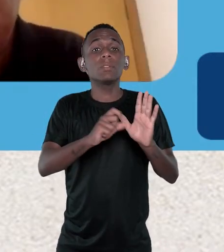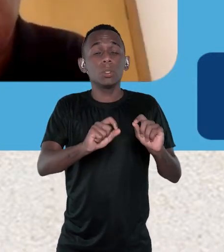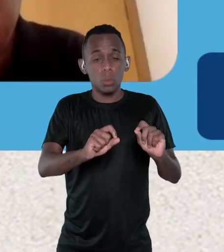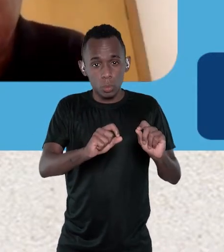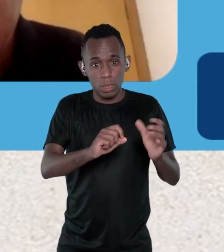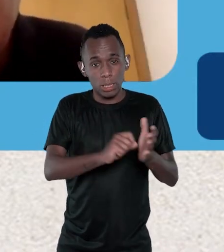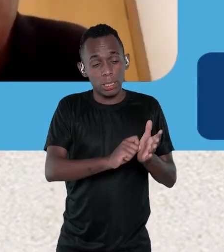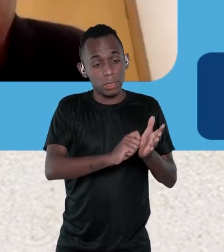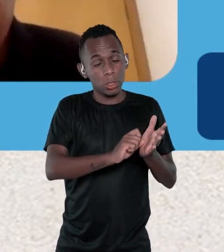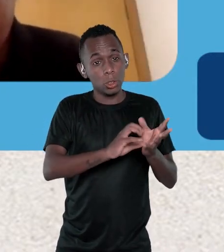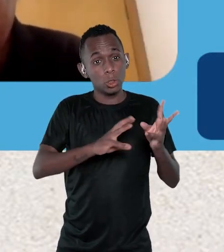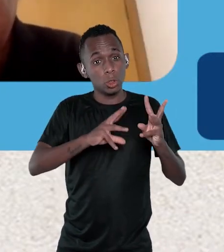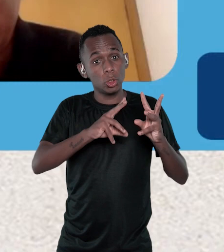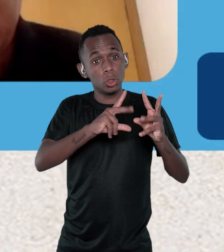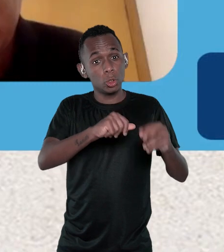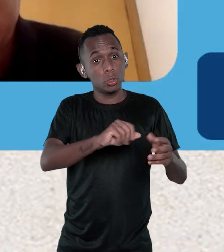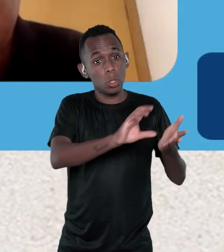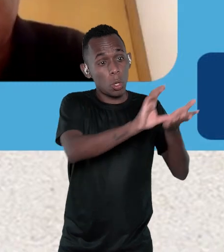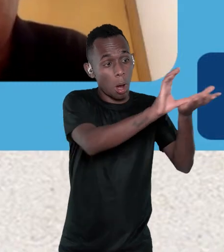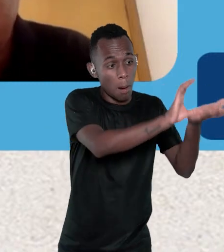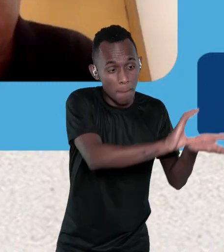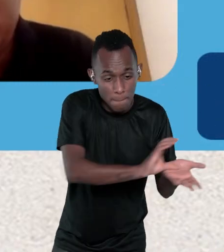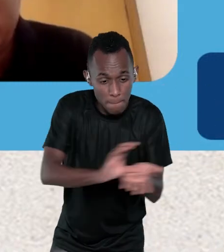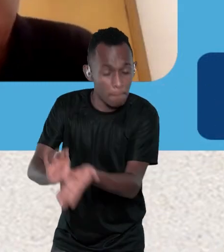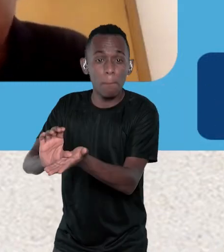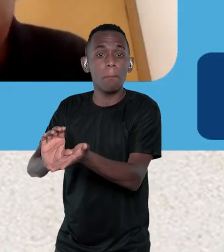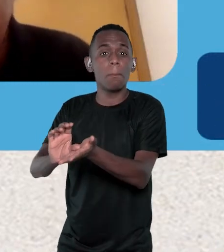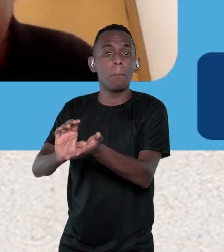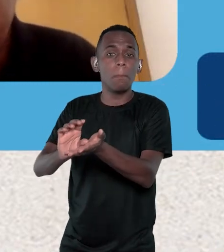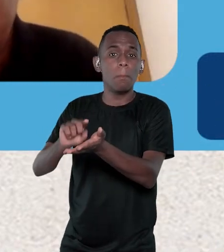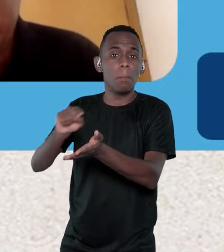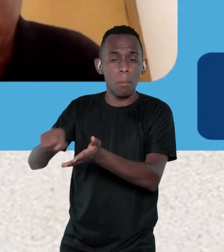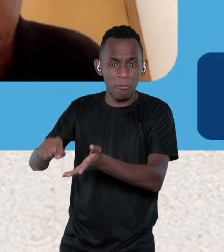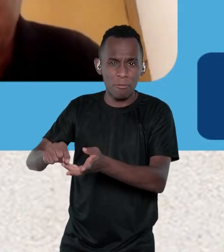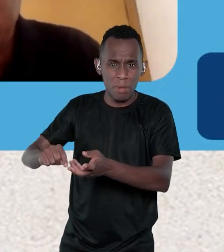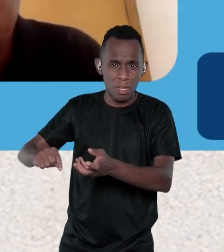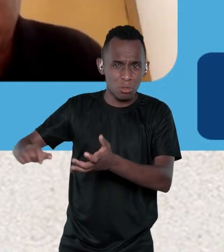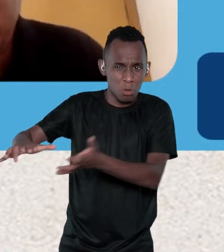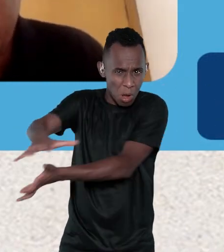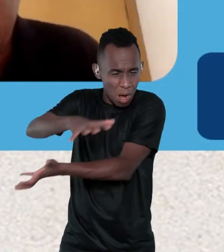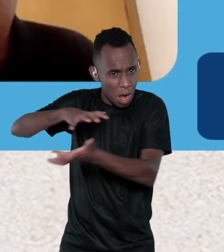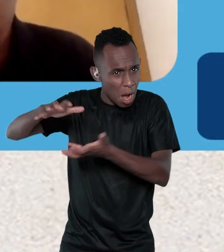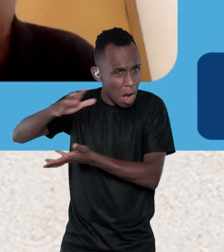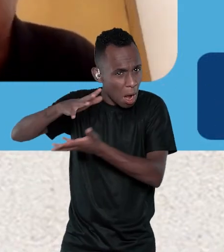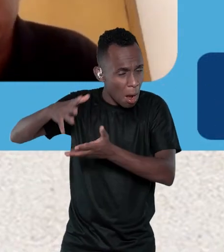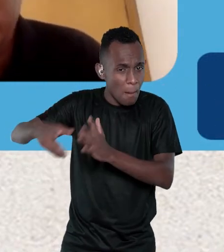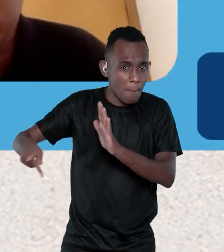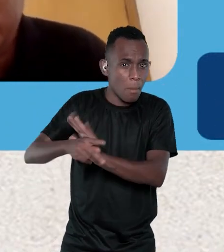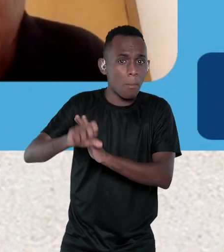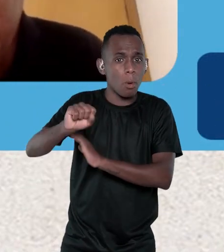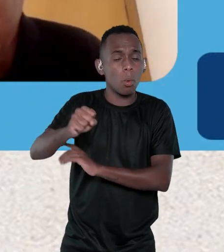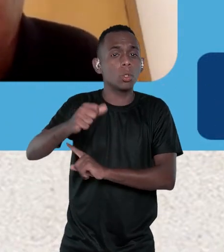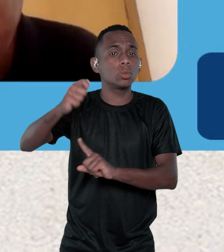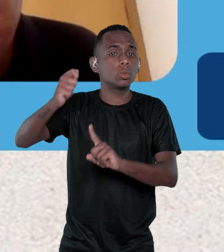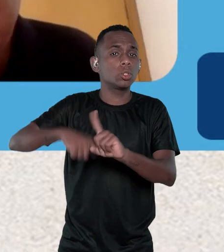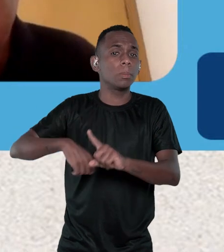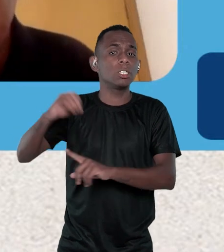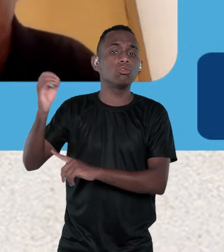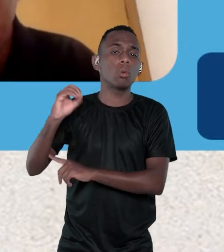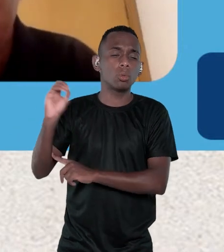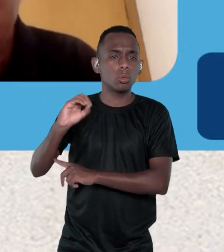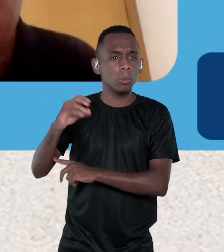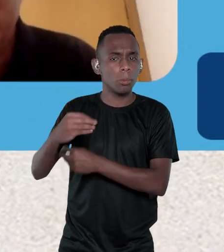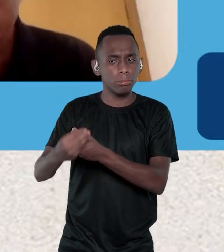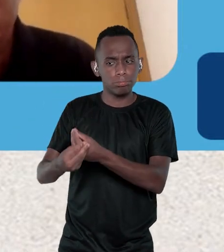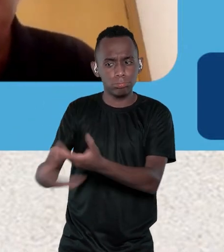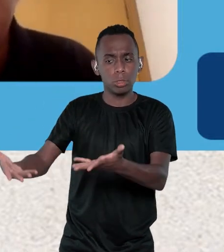este prêmio vai integralmente para o Movimento Revolucionário 8 de Outubro,